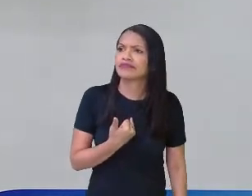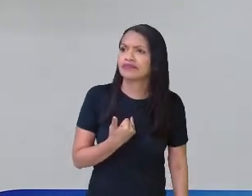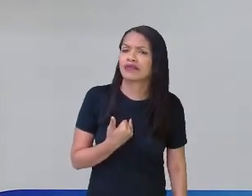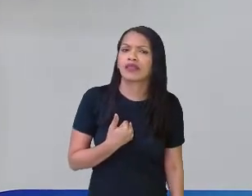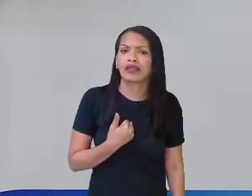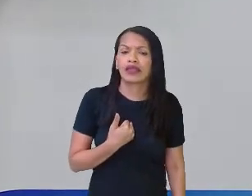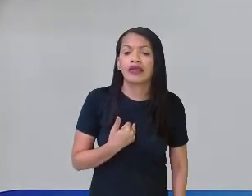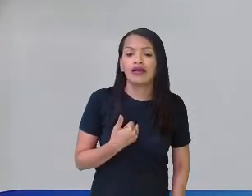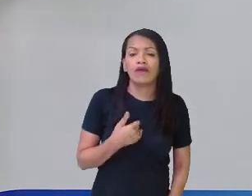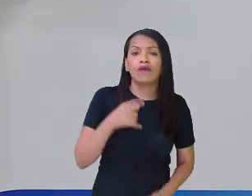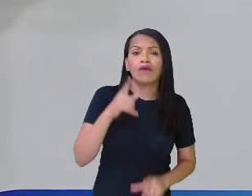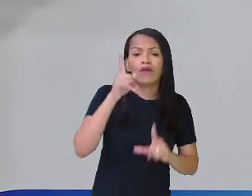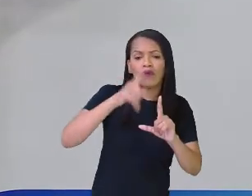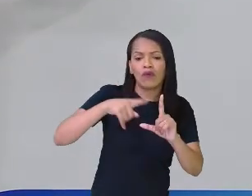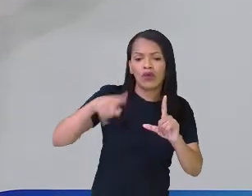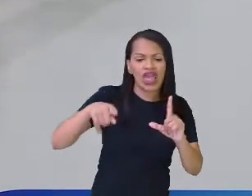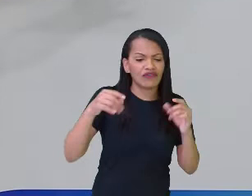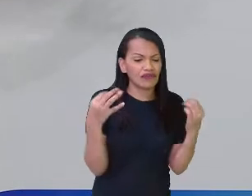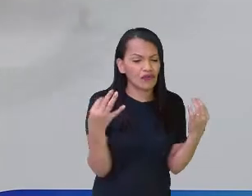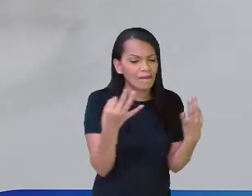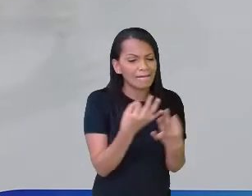gráfico ficasse perfeito,